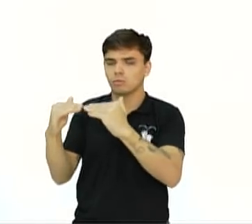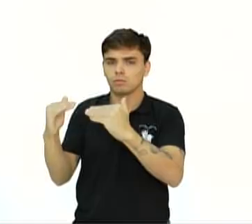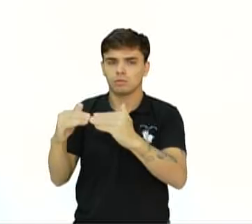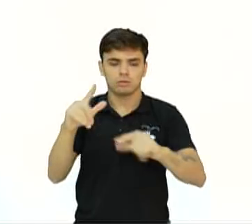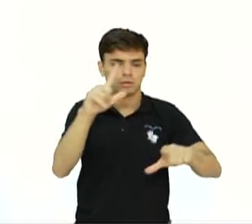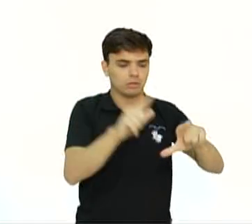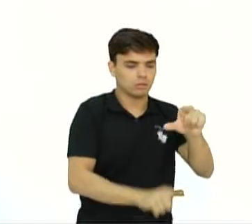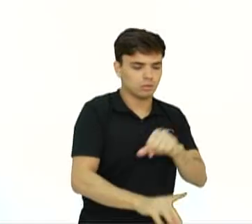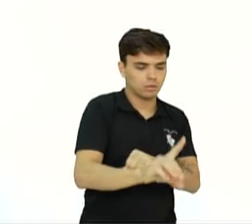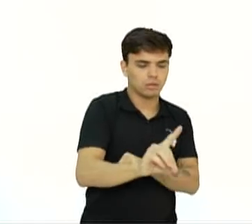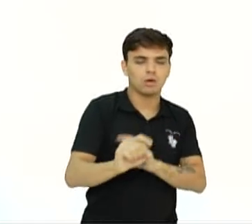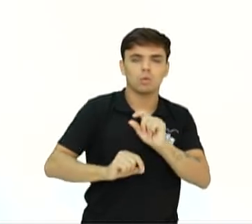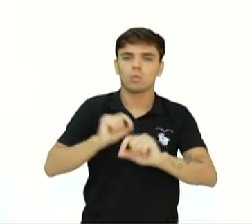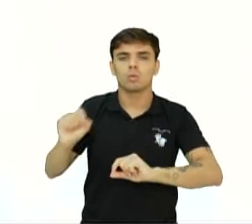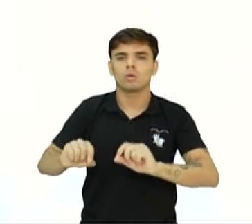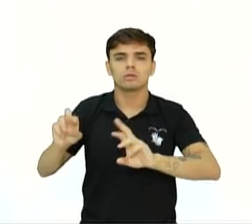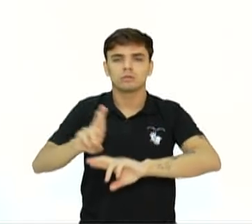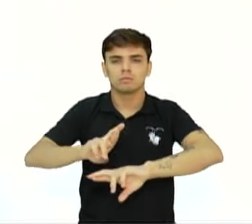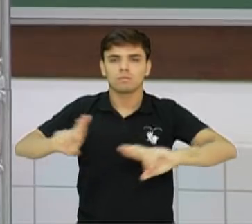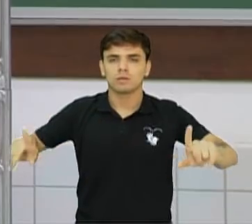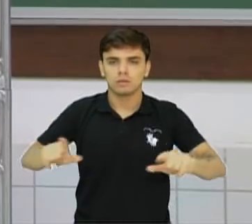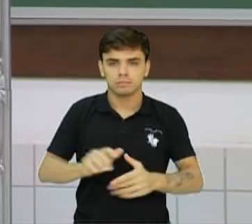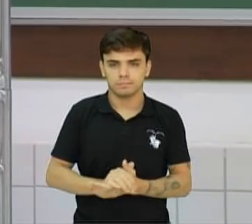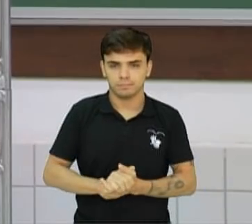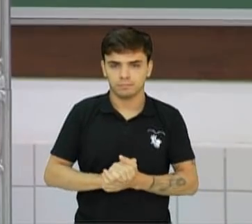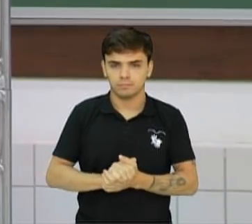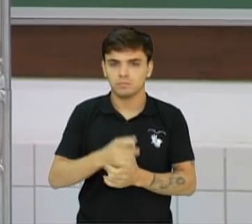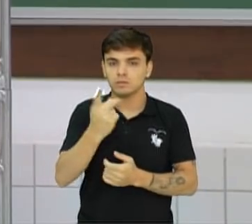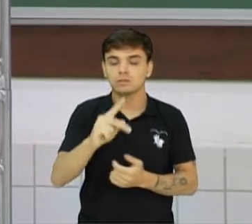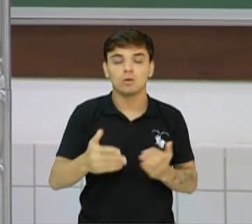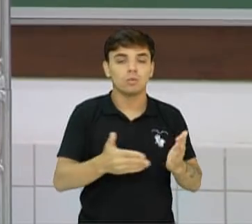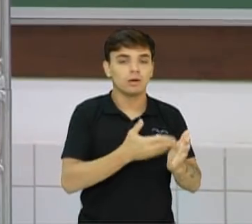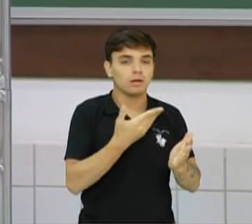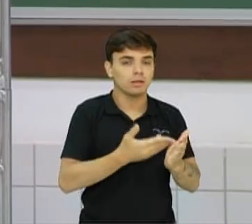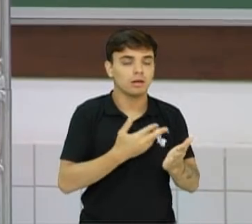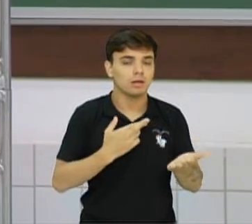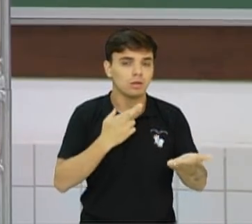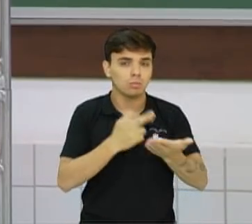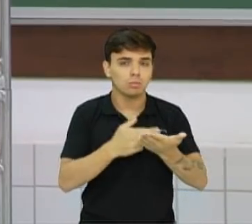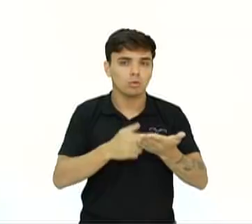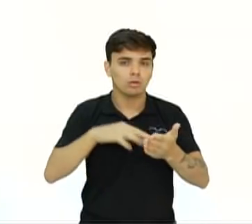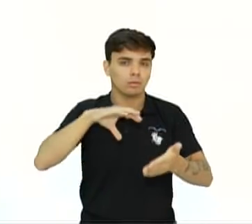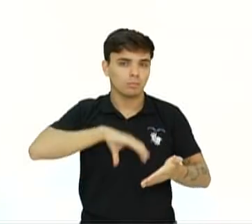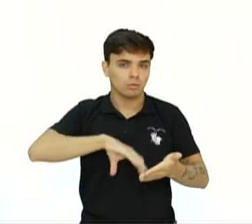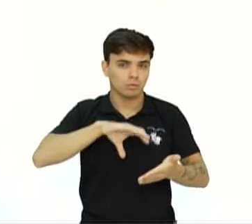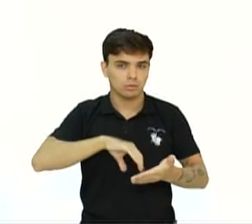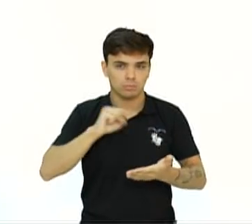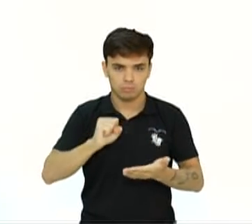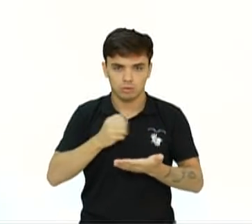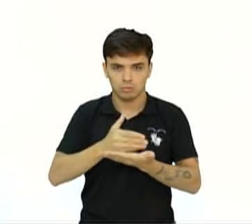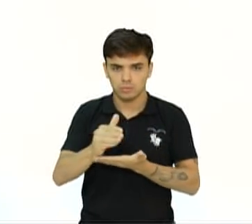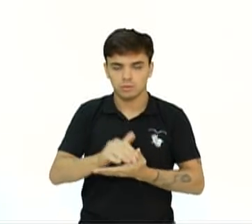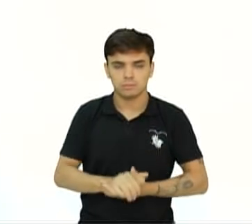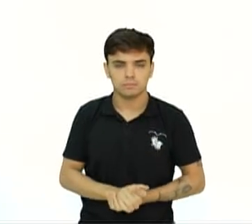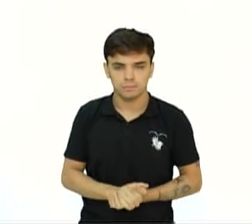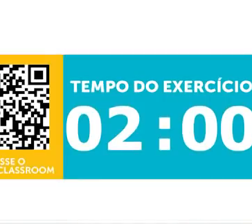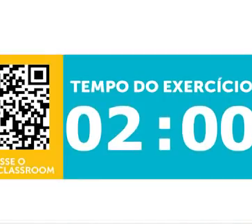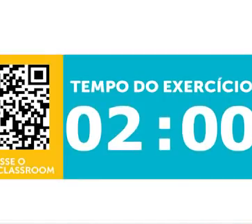de diferente? Então, no seu caderno, responda em português, bem certinho, ok? Então, vamos lá.